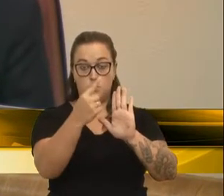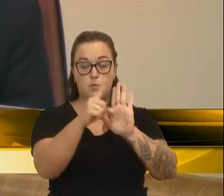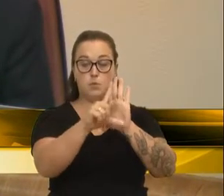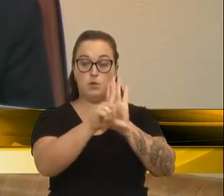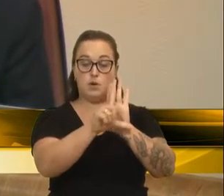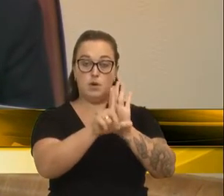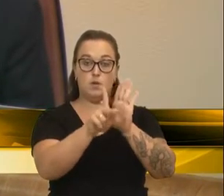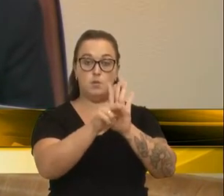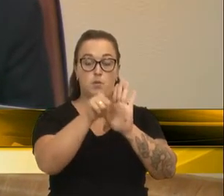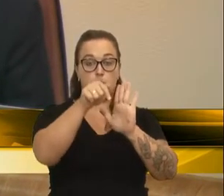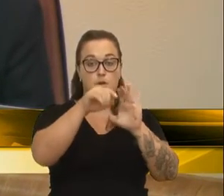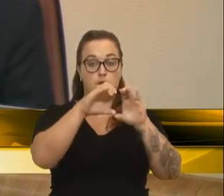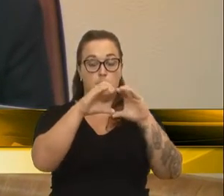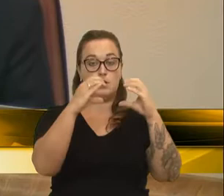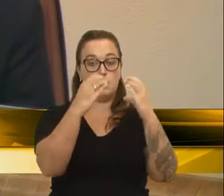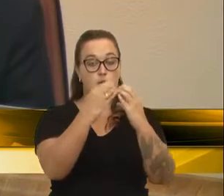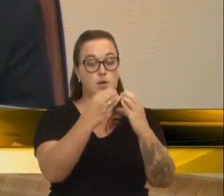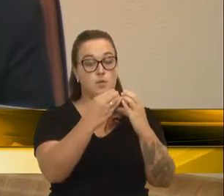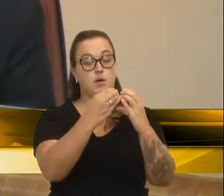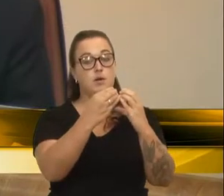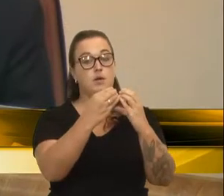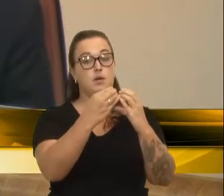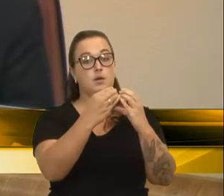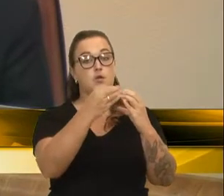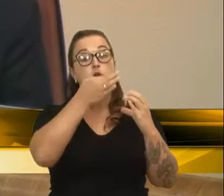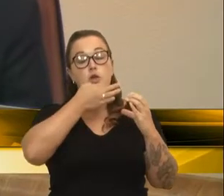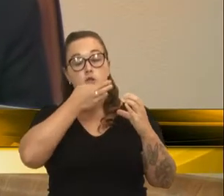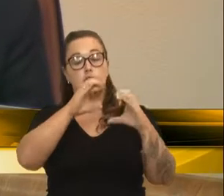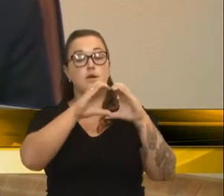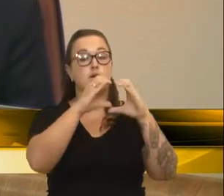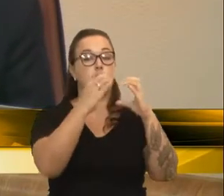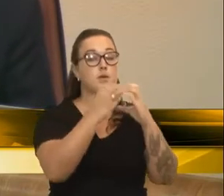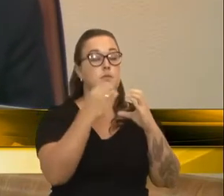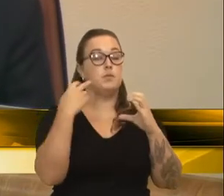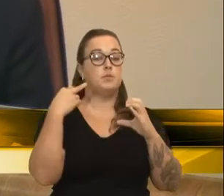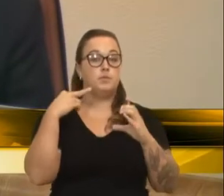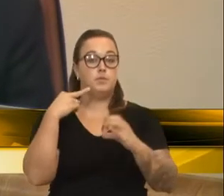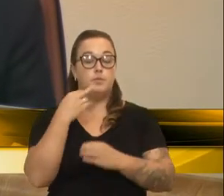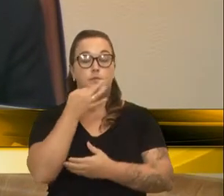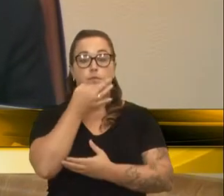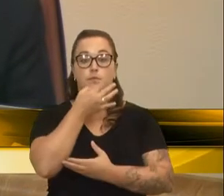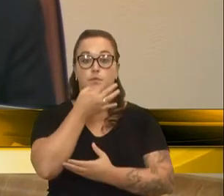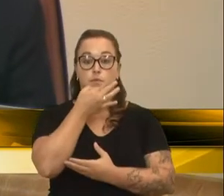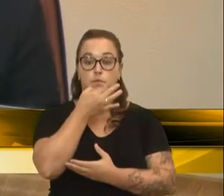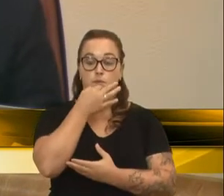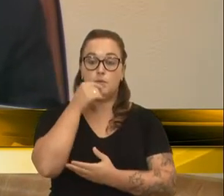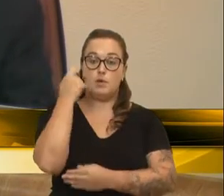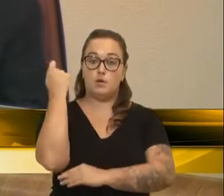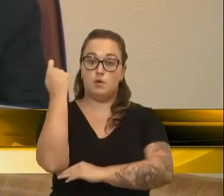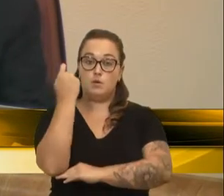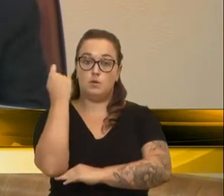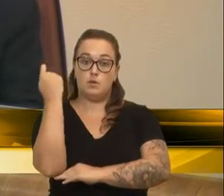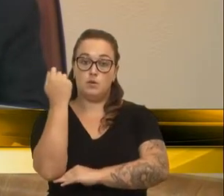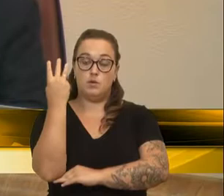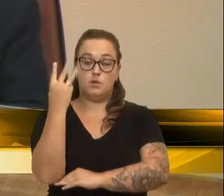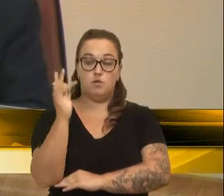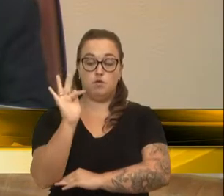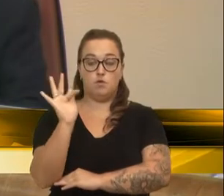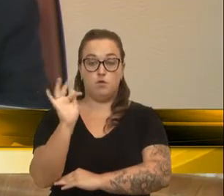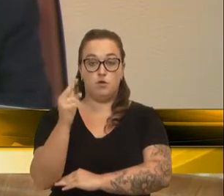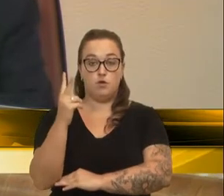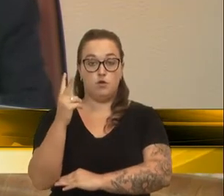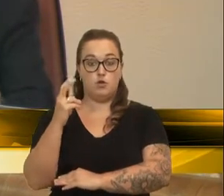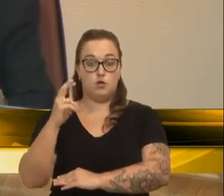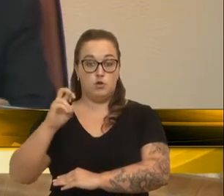regimento interno dessa casa e demais legislação aplicável à espécie. Caxias do Sul, RS 3 de fevereiro de 2019, Ricardo Fábio de